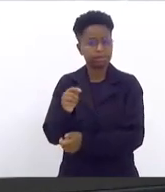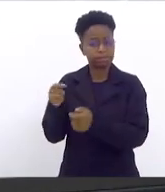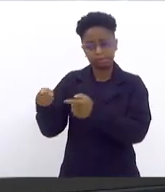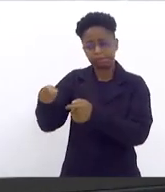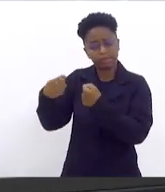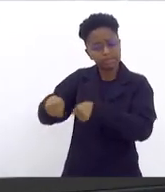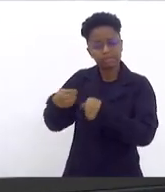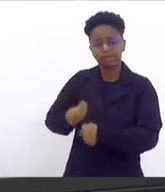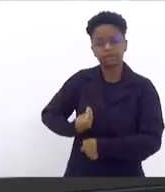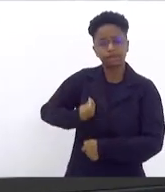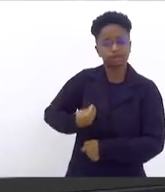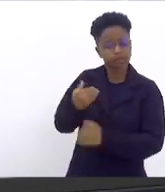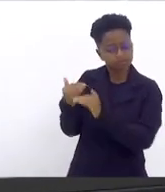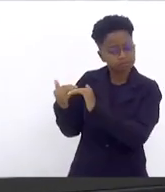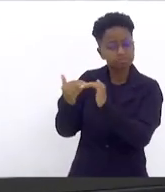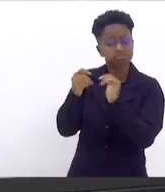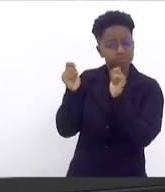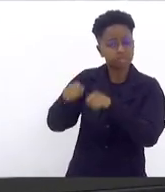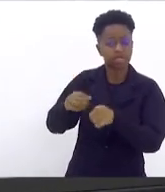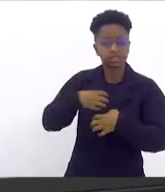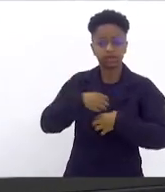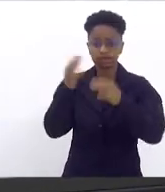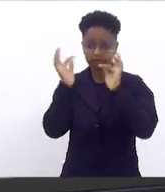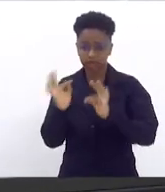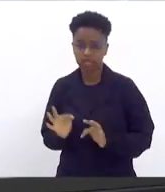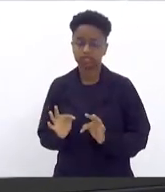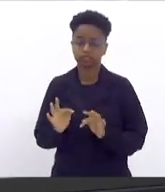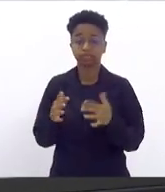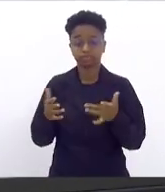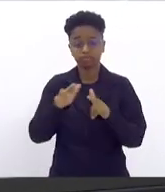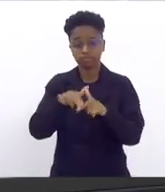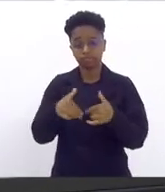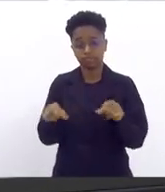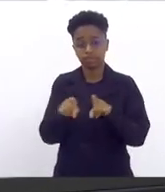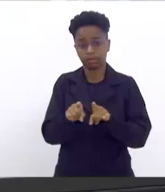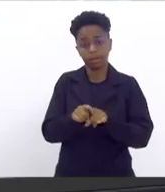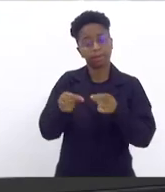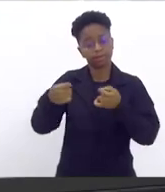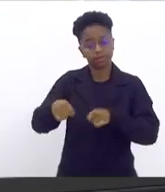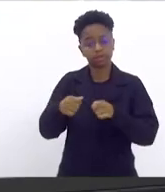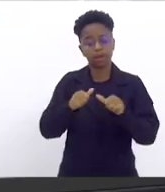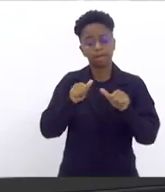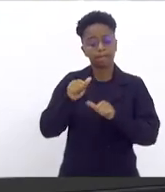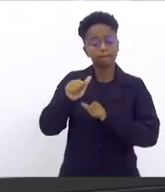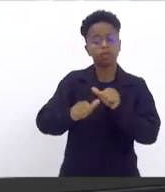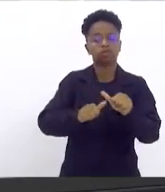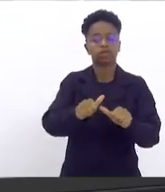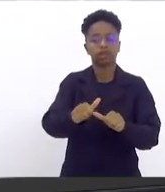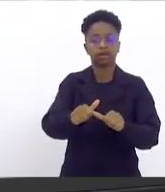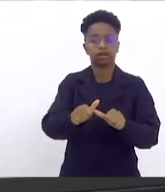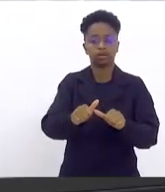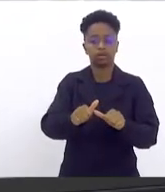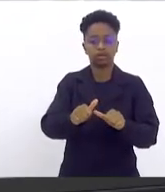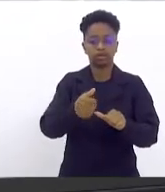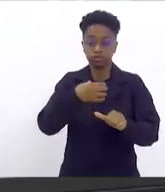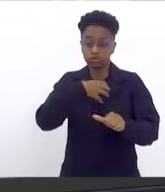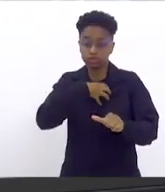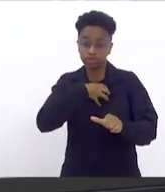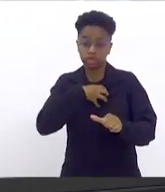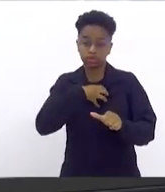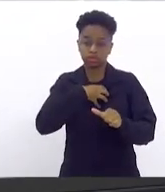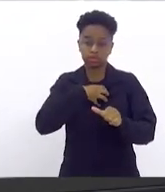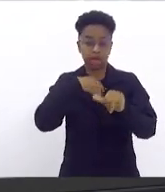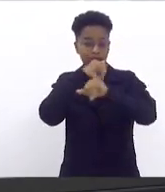para ser felizes e se adequar. Por isso, a necessidade também de alterar esta forma